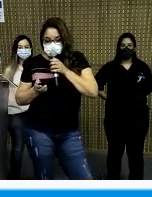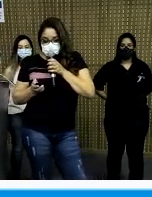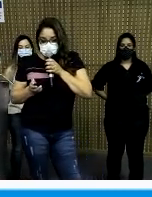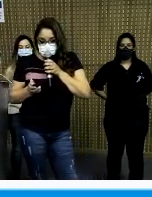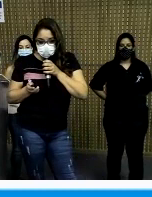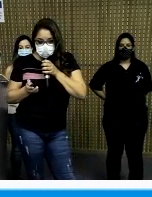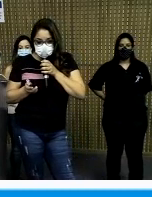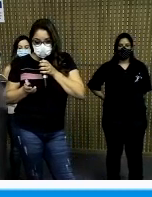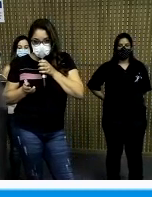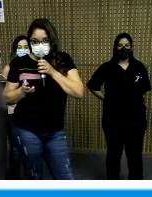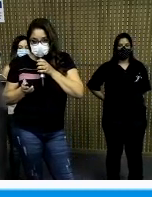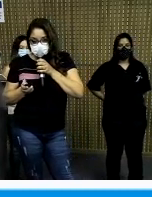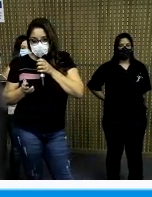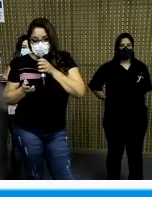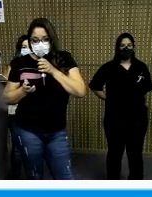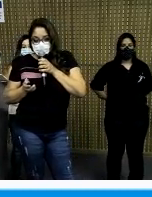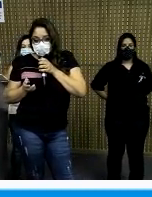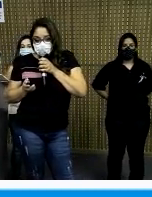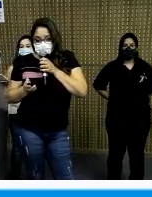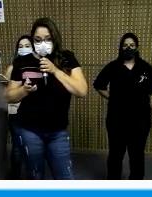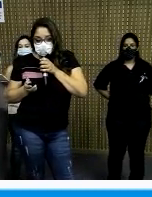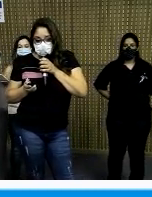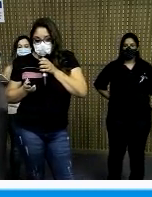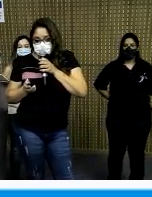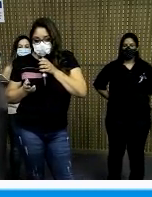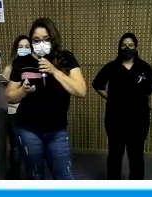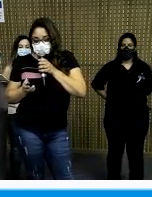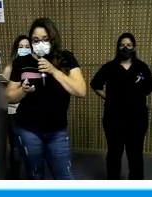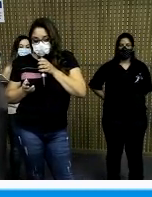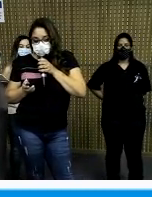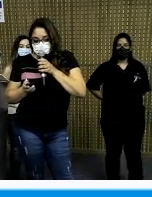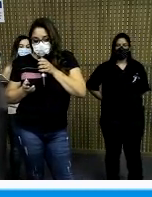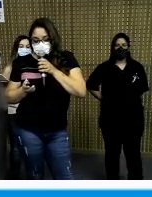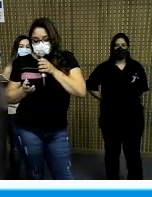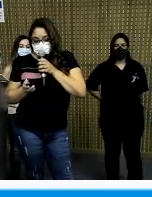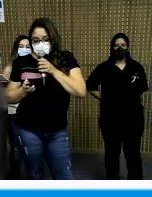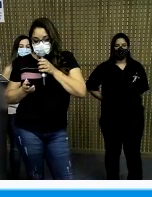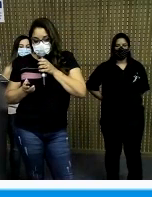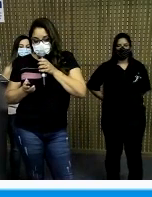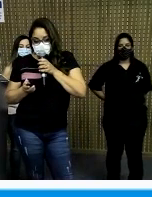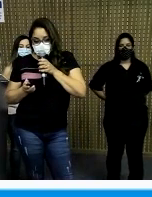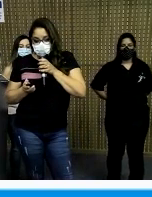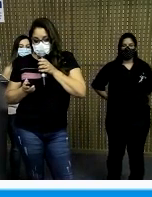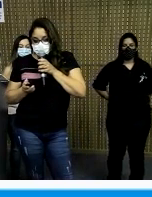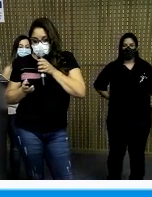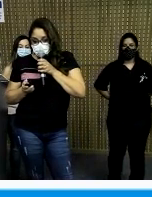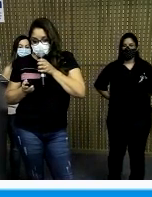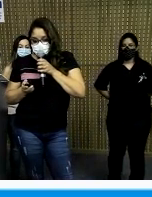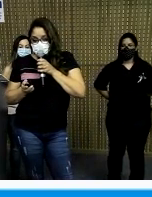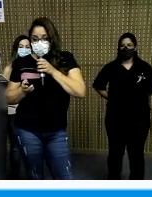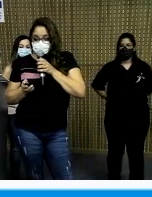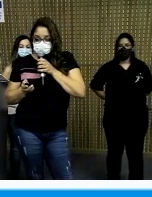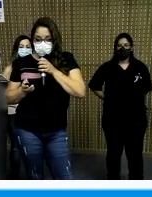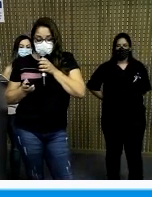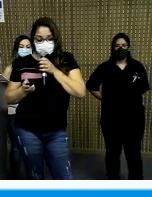Gestantes com 6 ou mais consultas, com registro de PA e teste